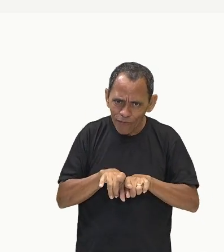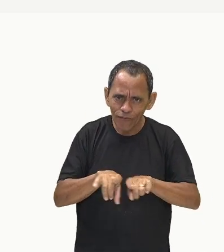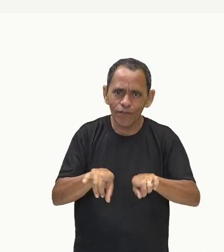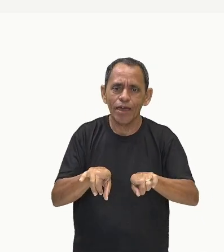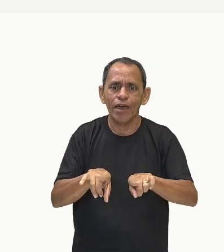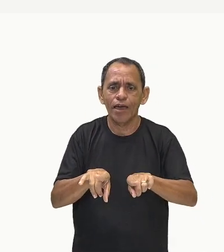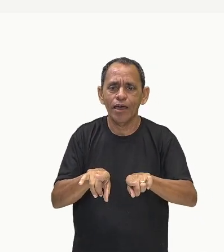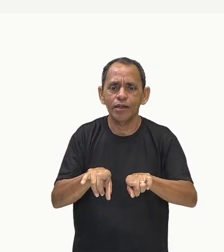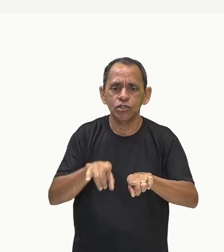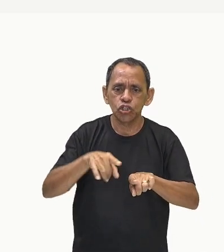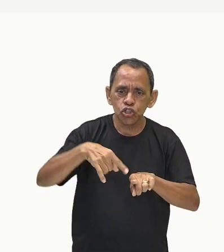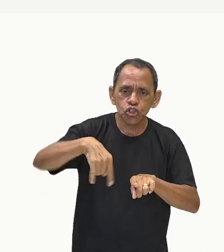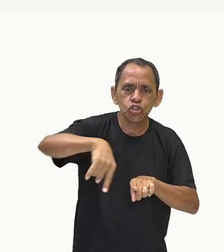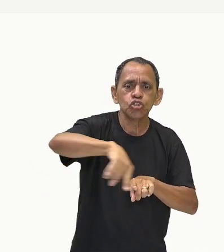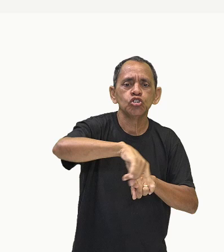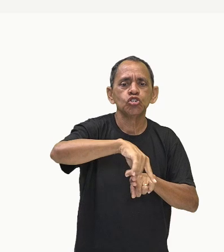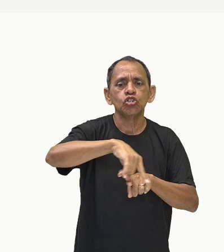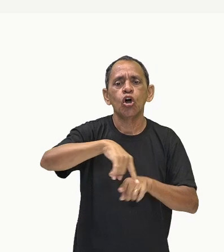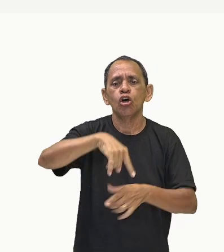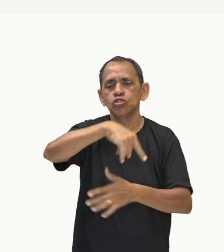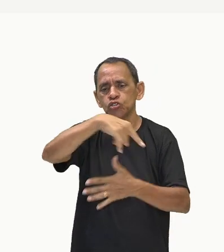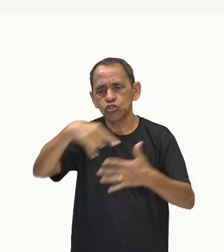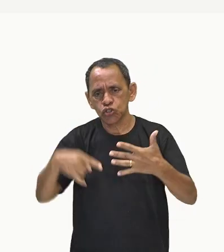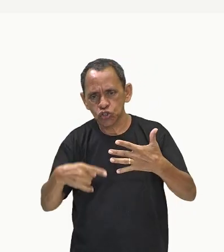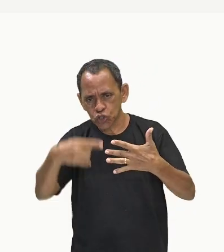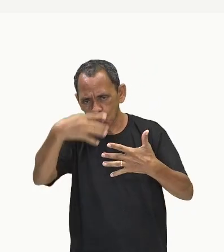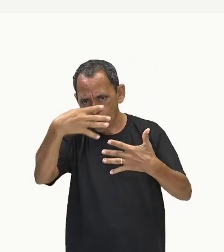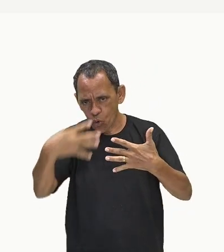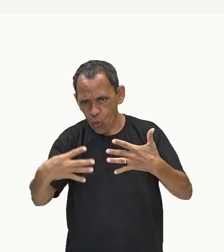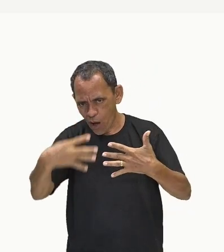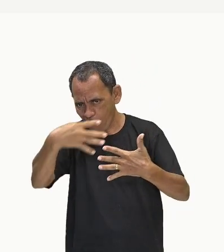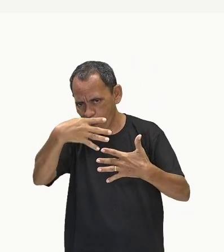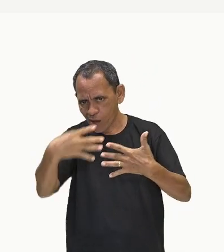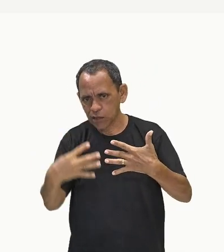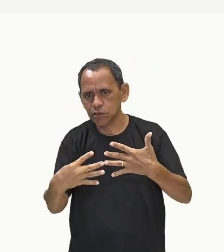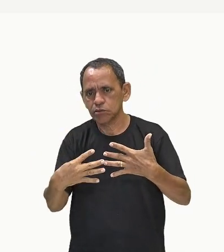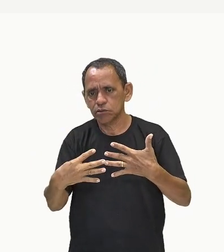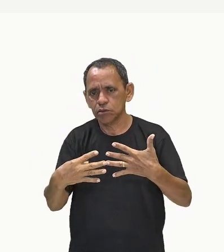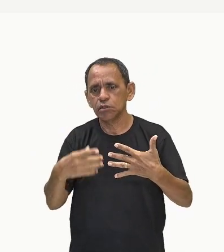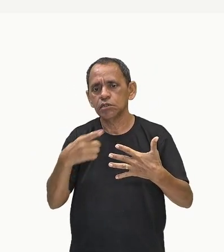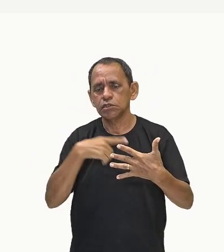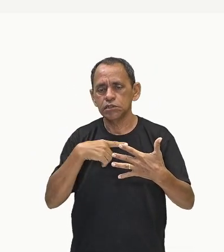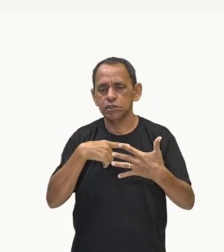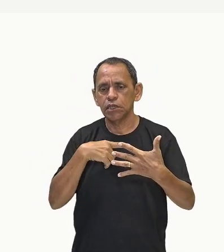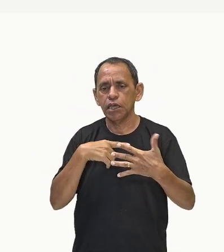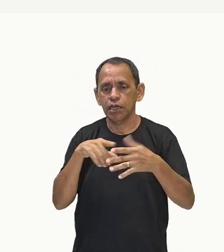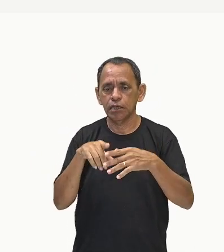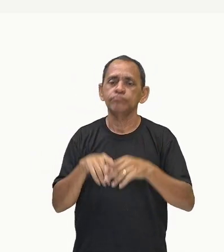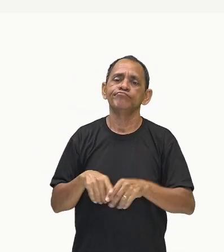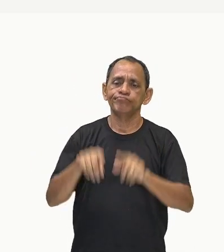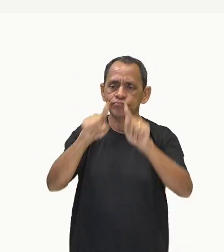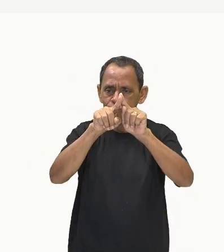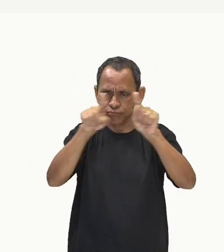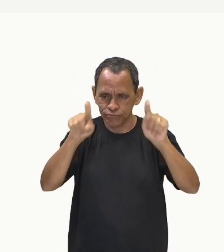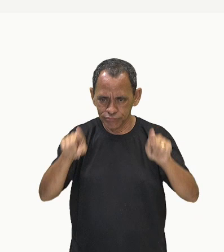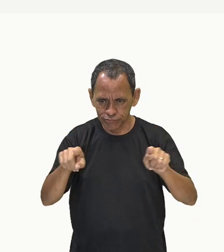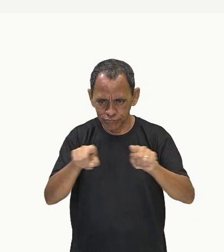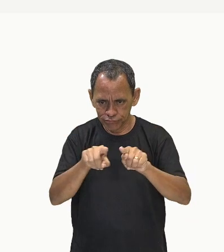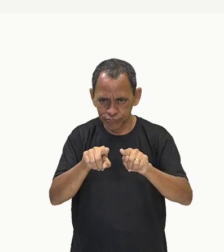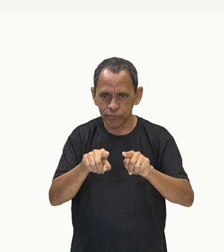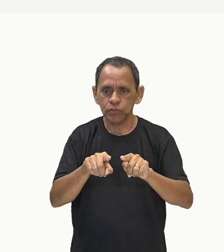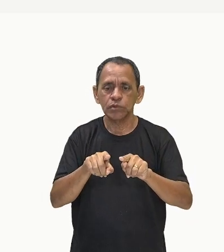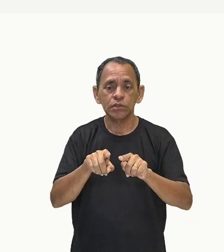nosso hexaedro, né, são projetadas 3 arestas. Beleza?